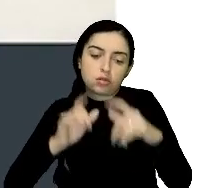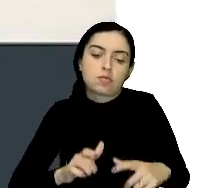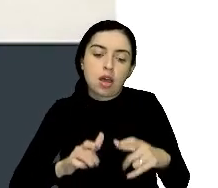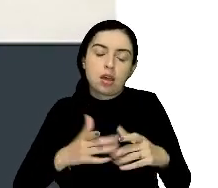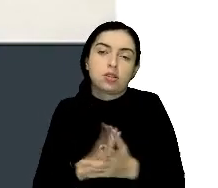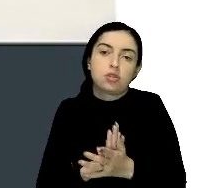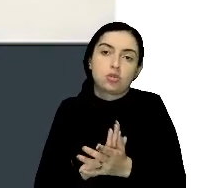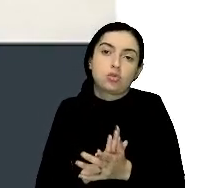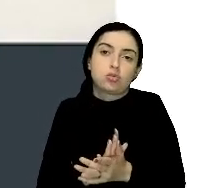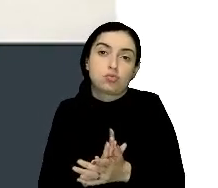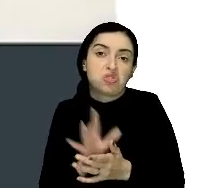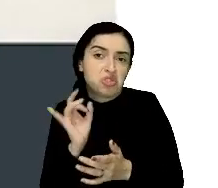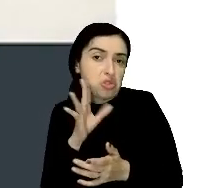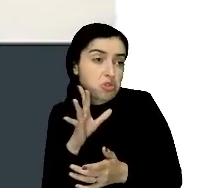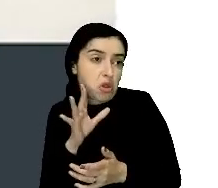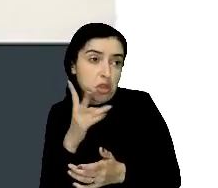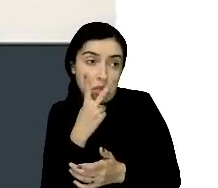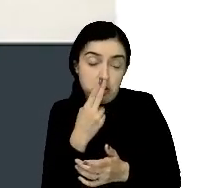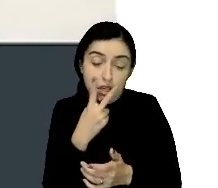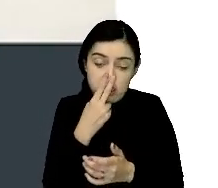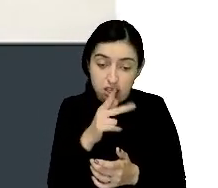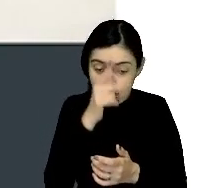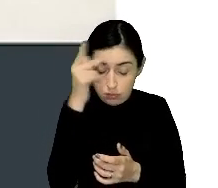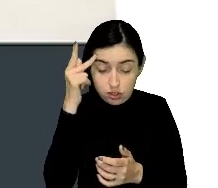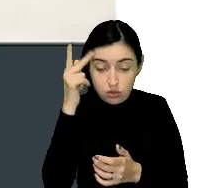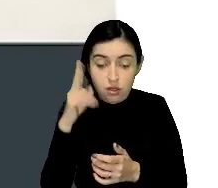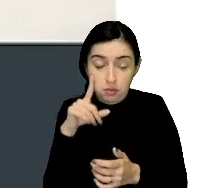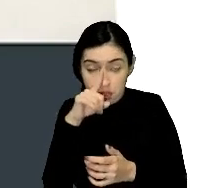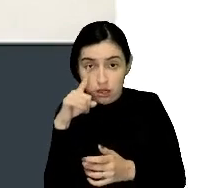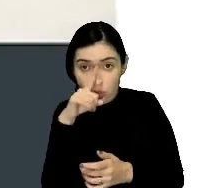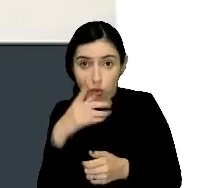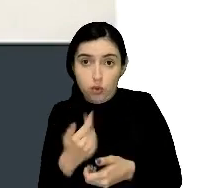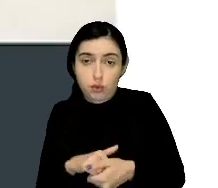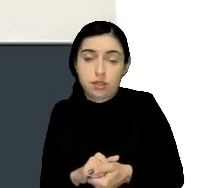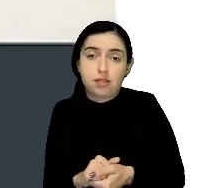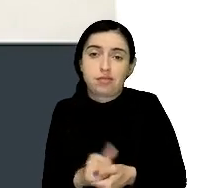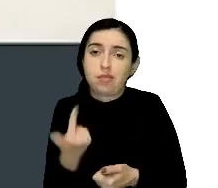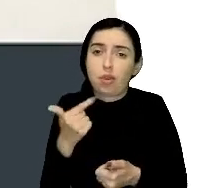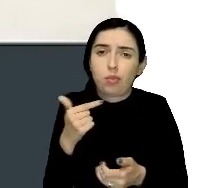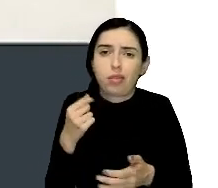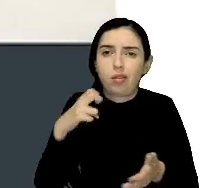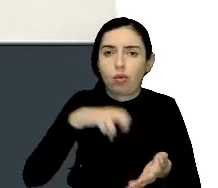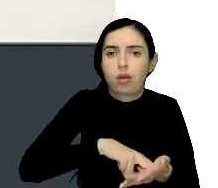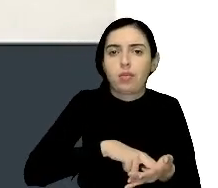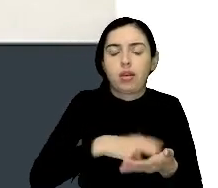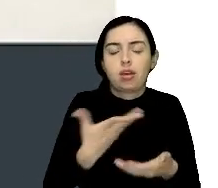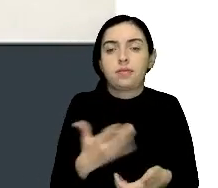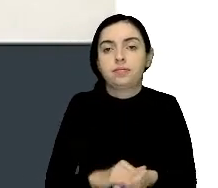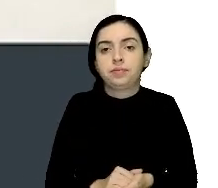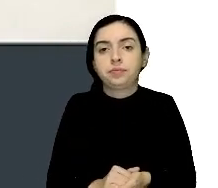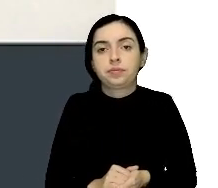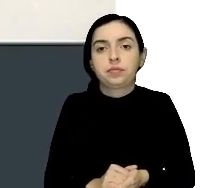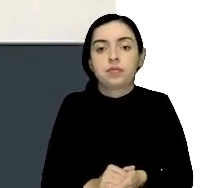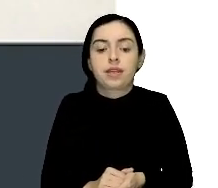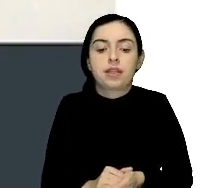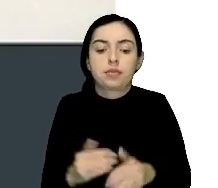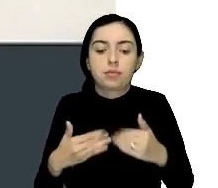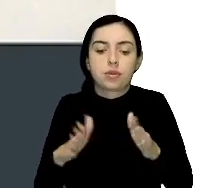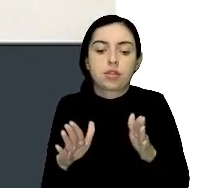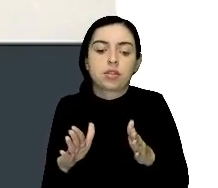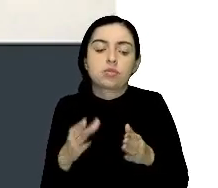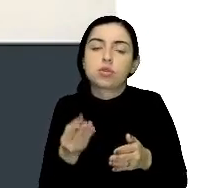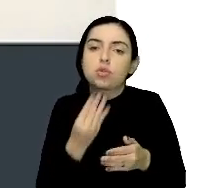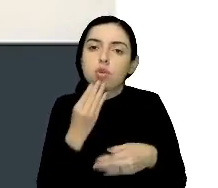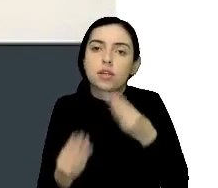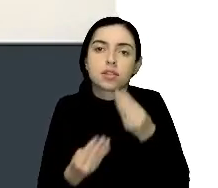mera suspeita de ser pessoa perigosa, sem uma condenação, incidência da portaria em face dos solicitantes da